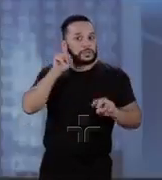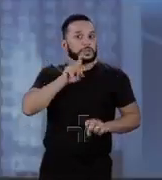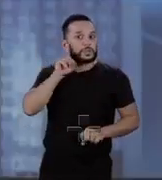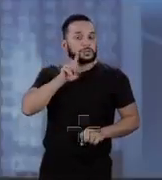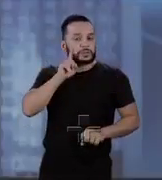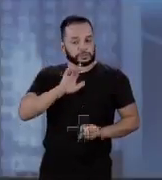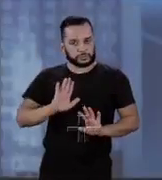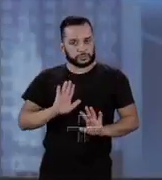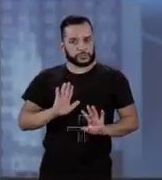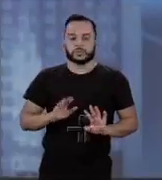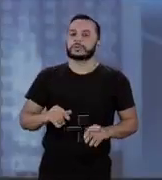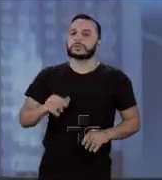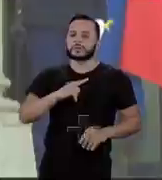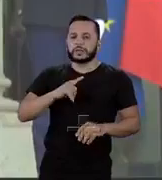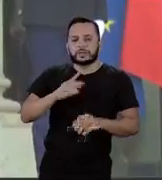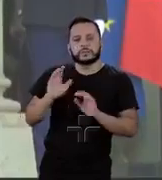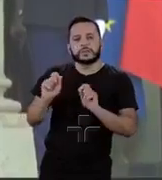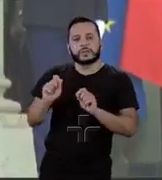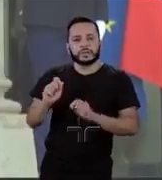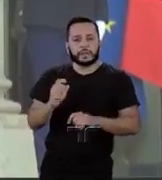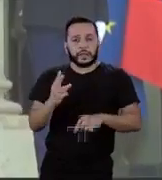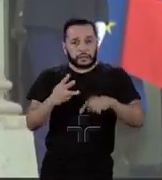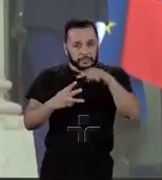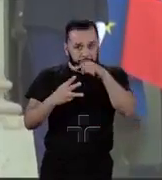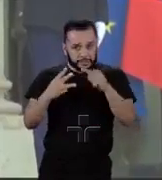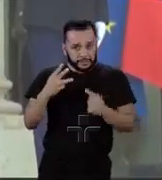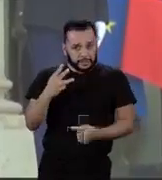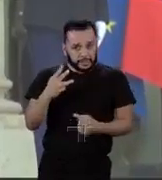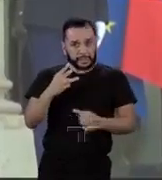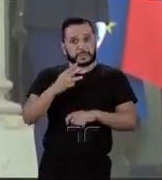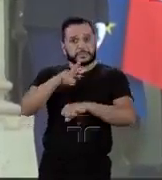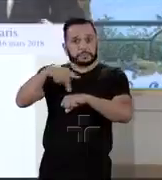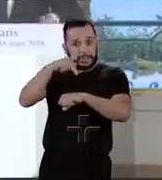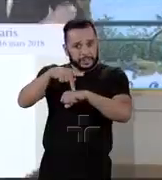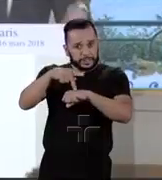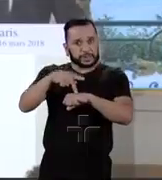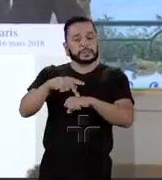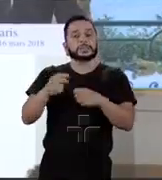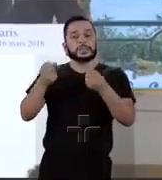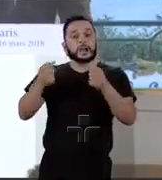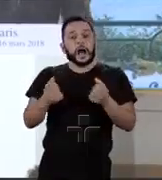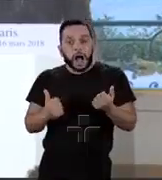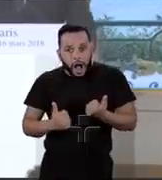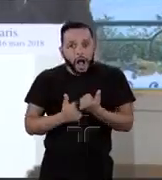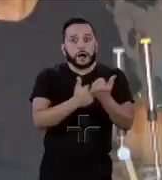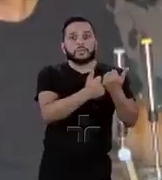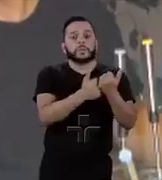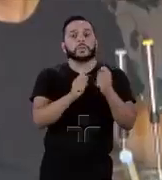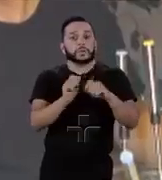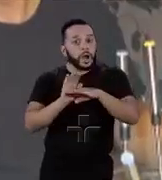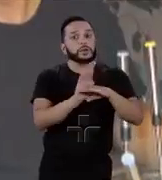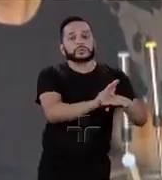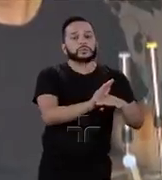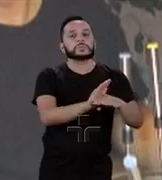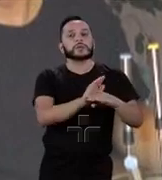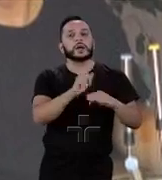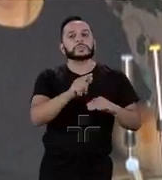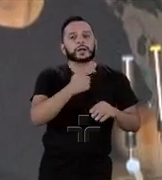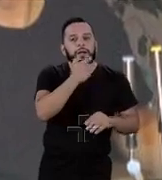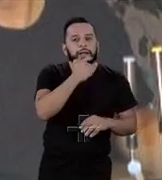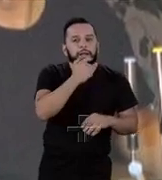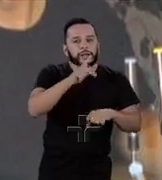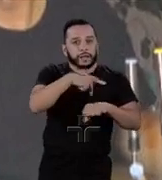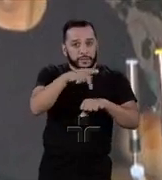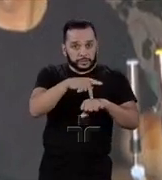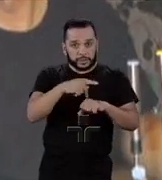O anúncio foi feito depois que 3 potências ocidentais declararam apoio ao Reino Unido e cobraram respostas de Moscou. Na semana passada, o